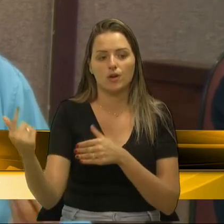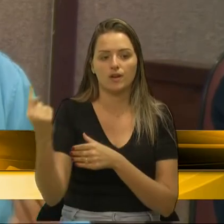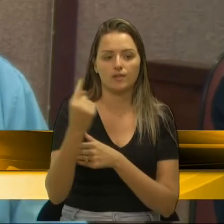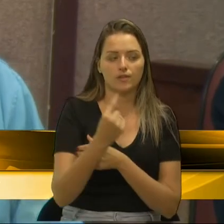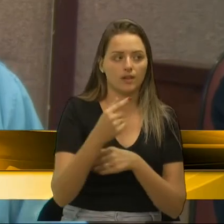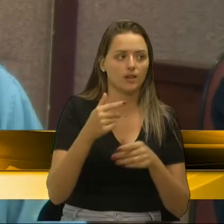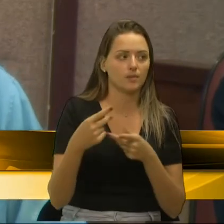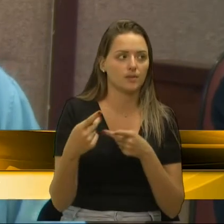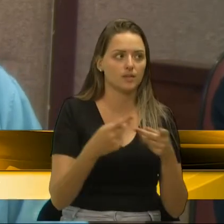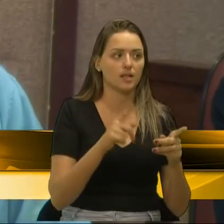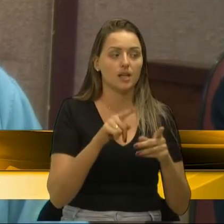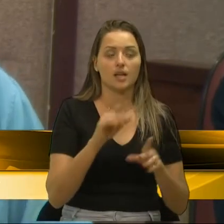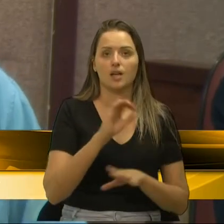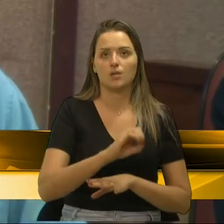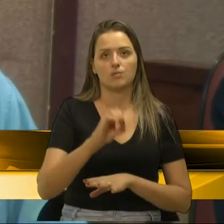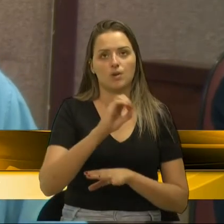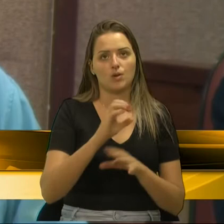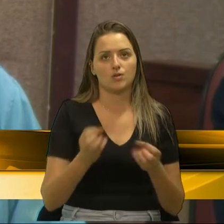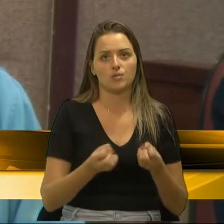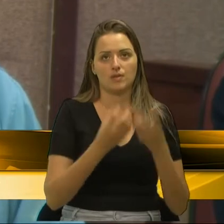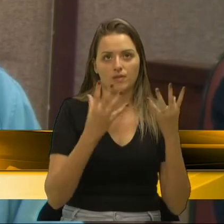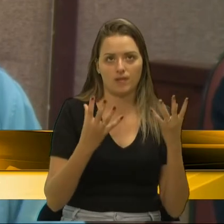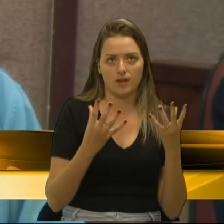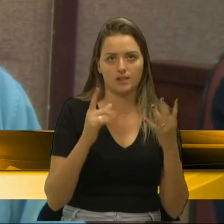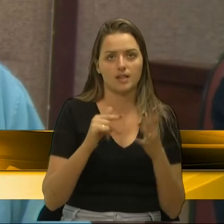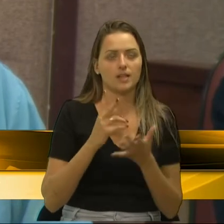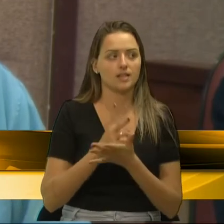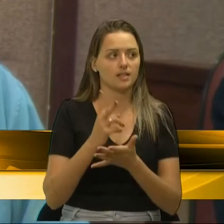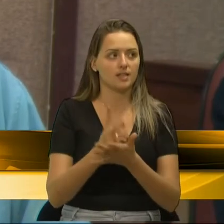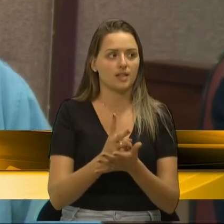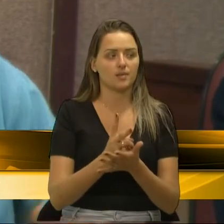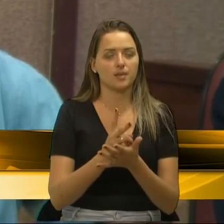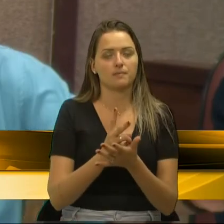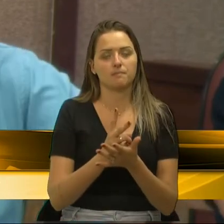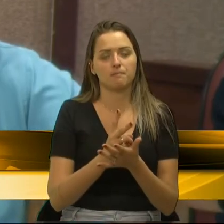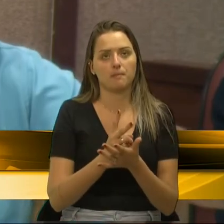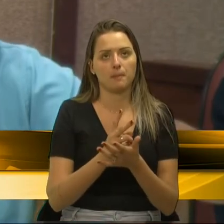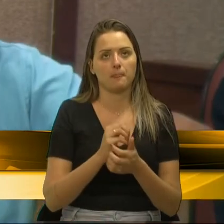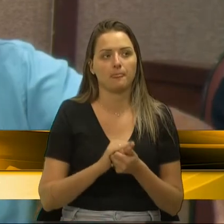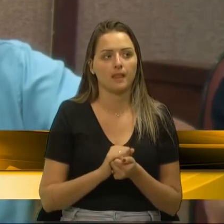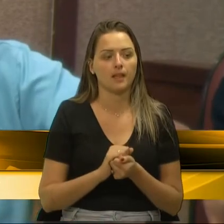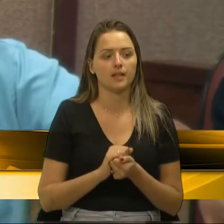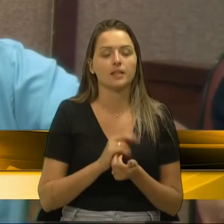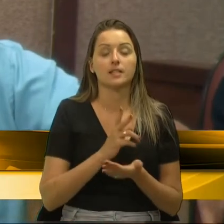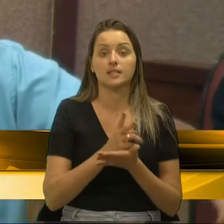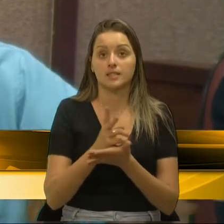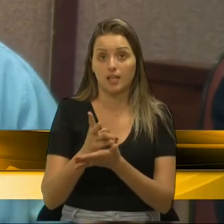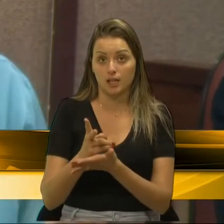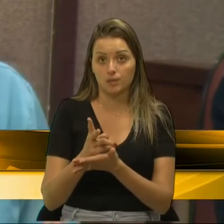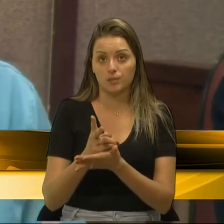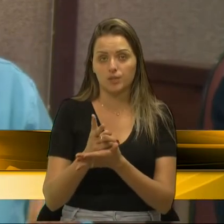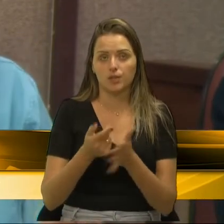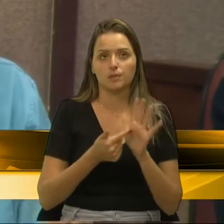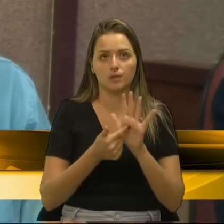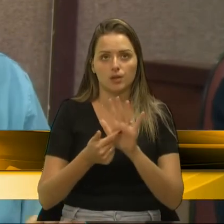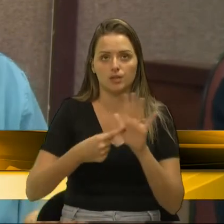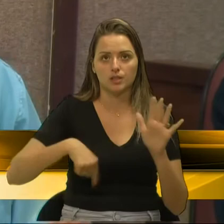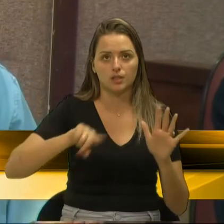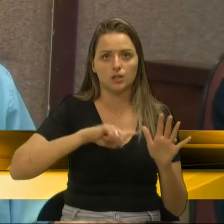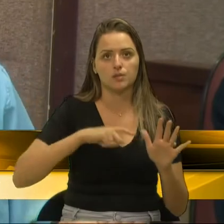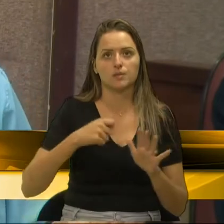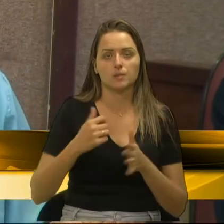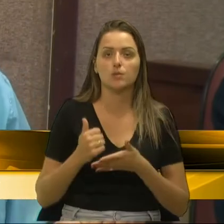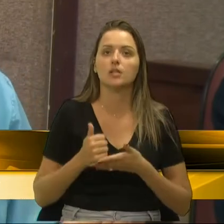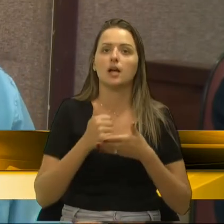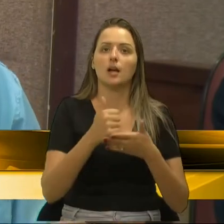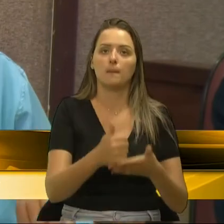uma grandiosa festa, queira ou não, é uma grandiosa festa sempre. E cada dia nós temos que dar